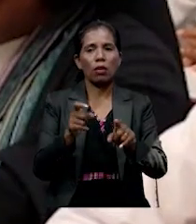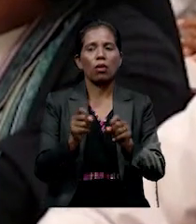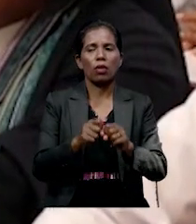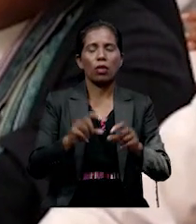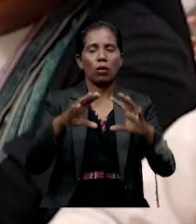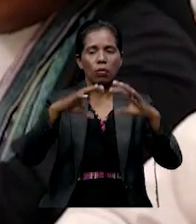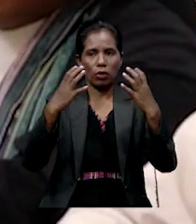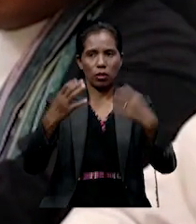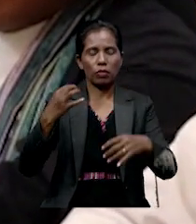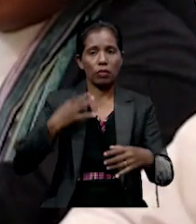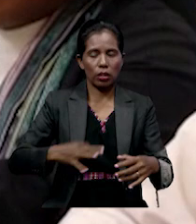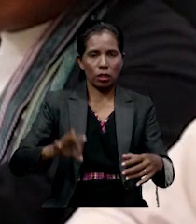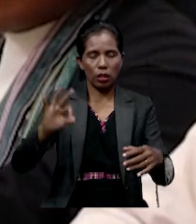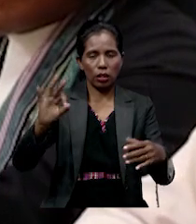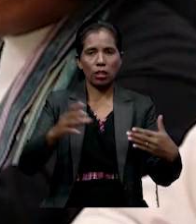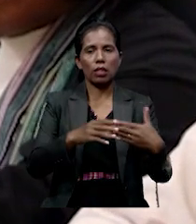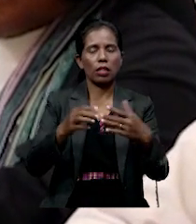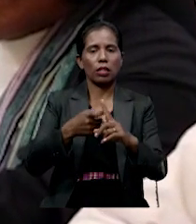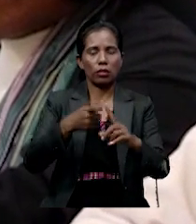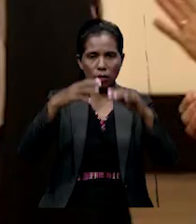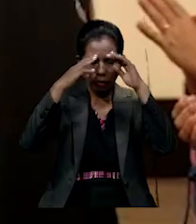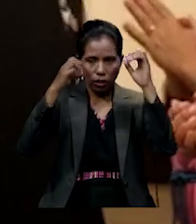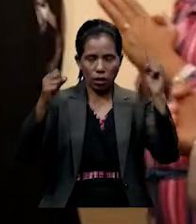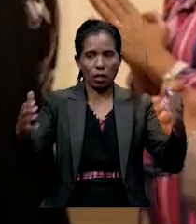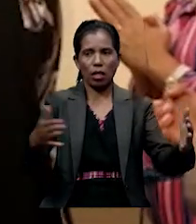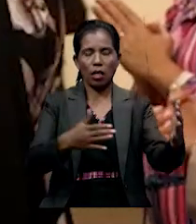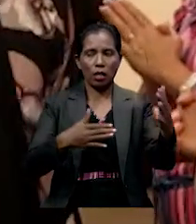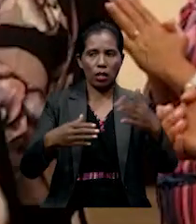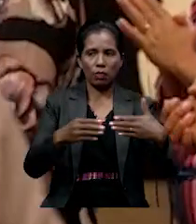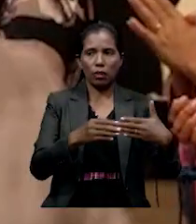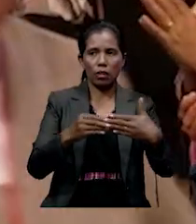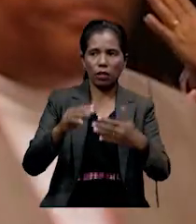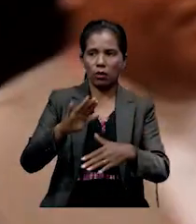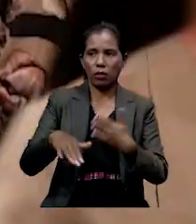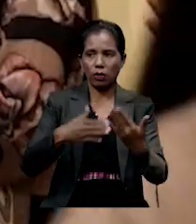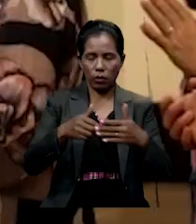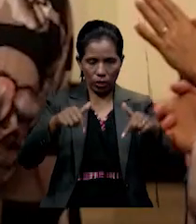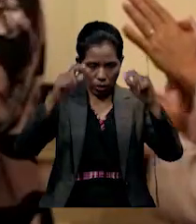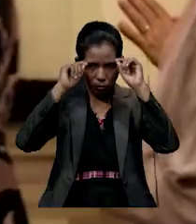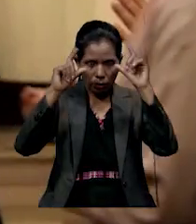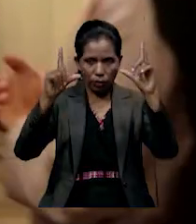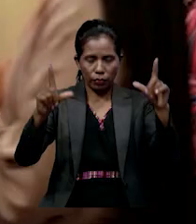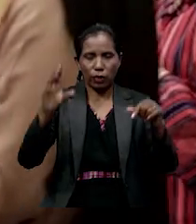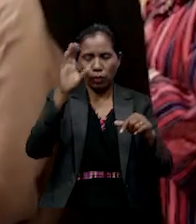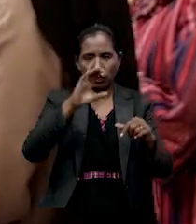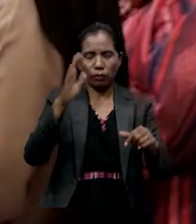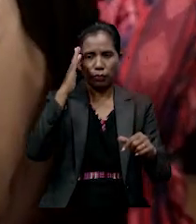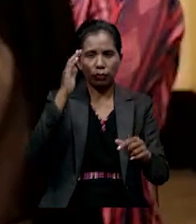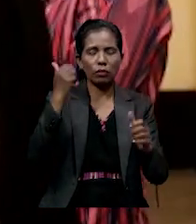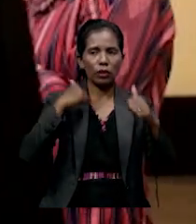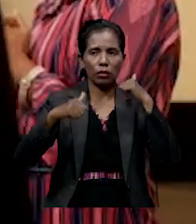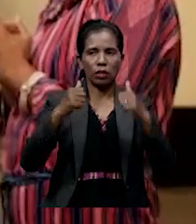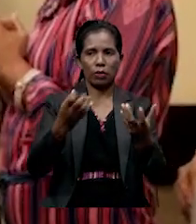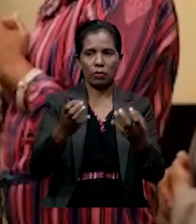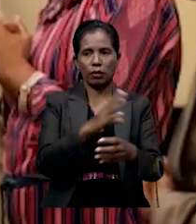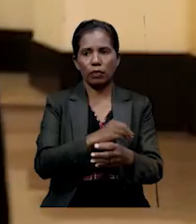lidera husi Presiden Republika, komesa libur ona lider religião hotu iha Timor Leste, buka realiza atividade oeng